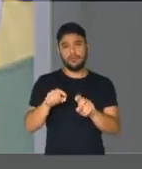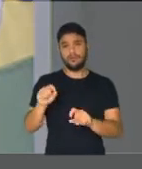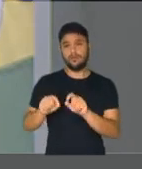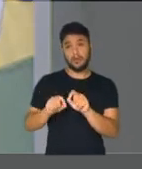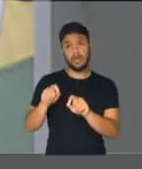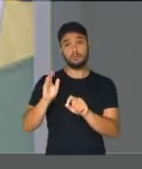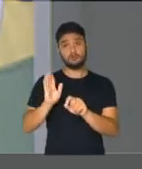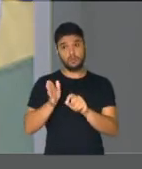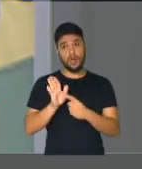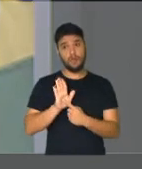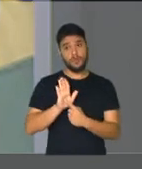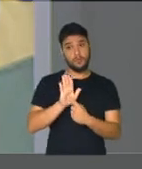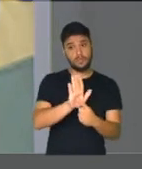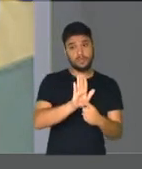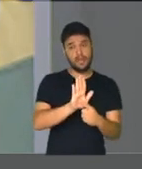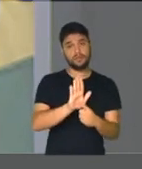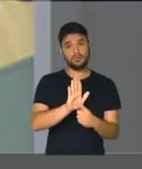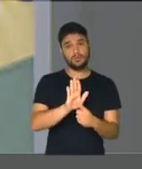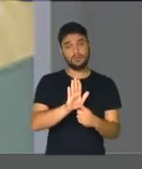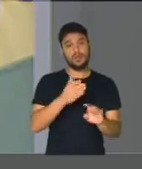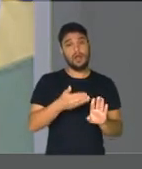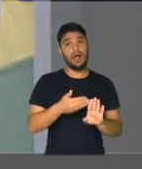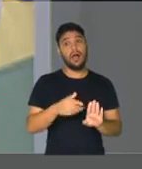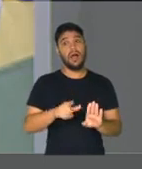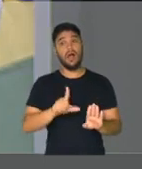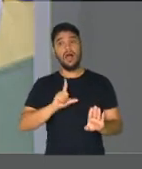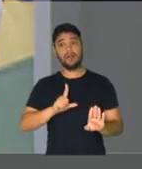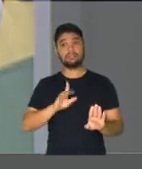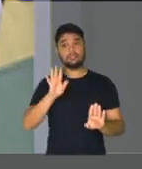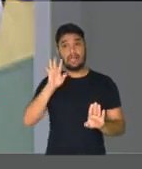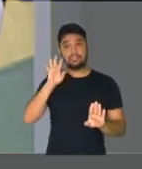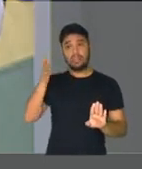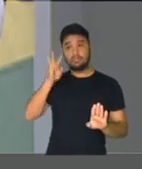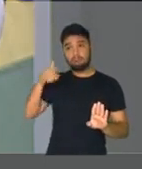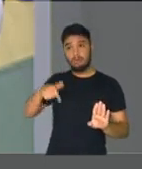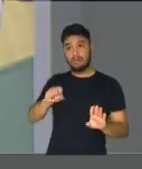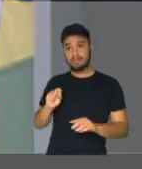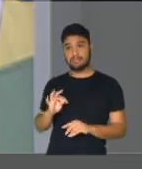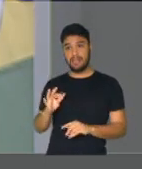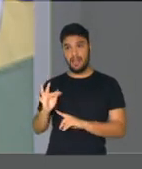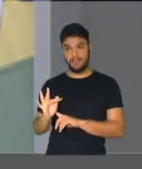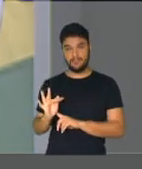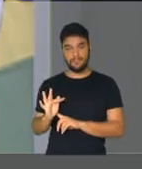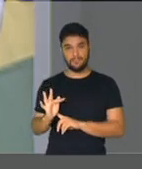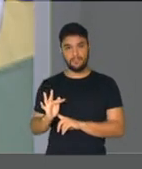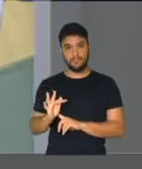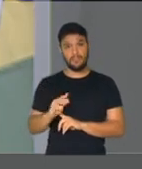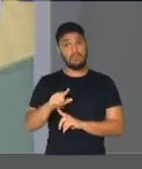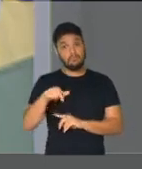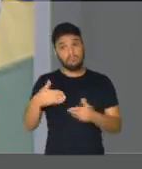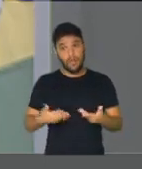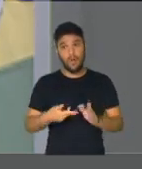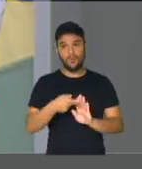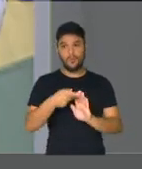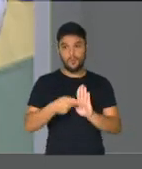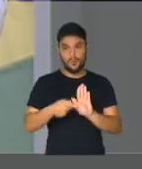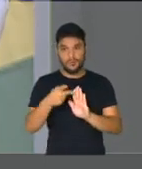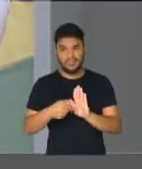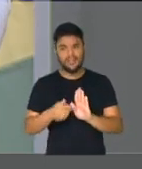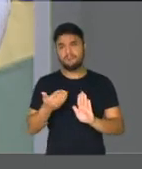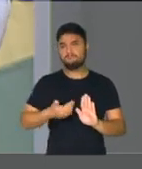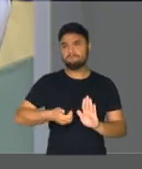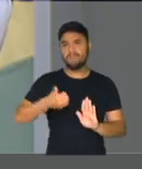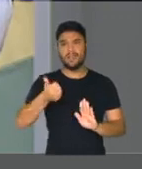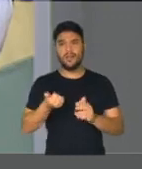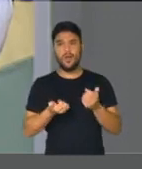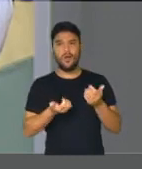foi apresentado antes do recentes decisões do Supremo Tribunal Federal. Assim, consideramos que o melhor